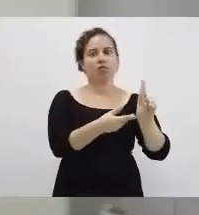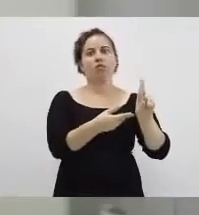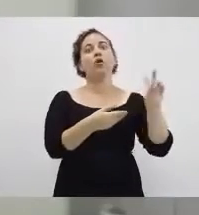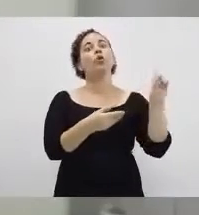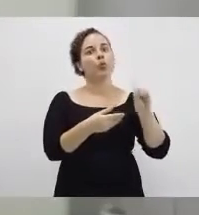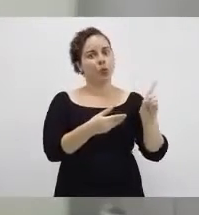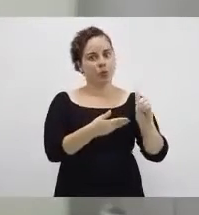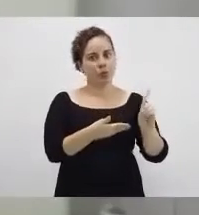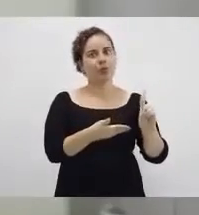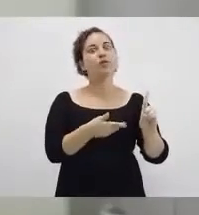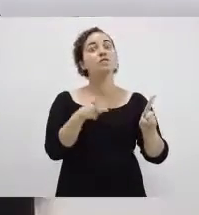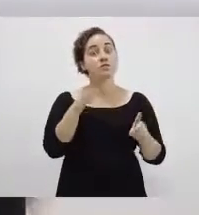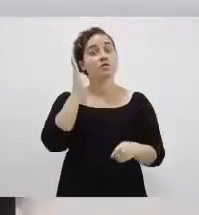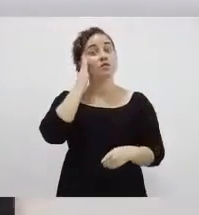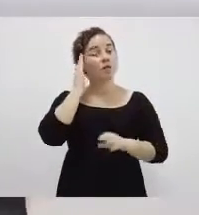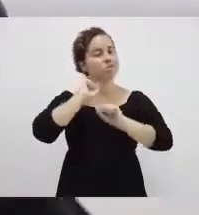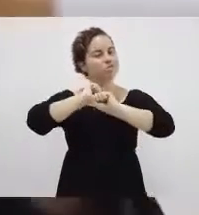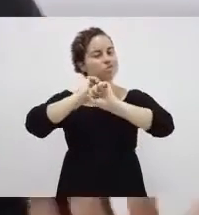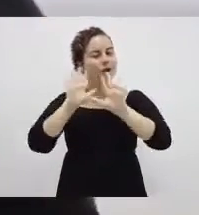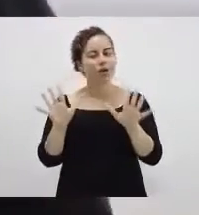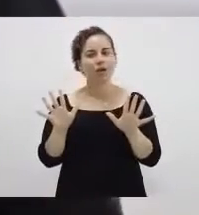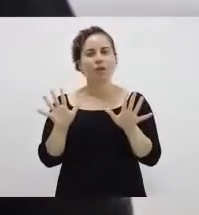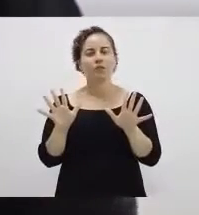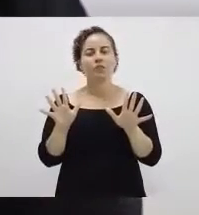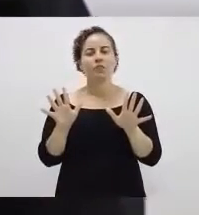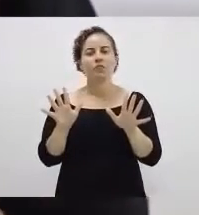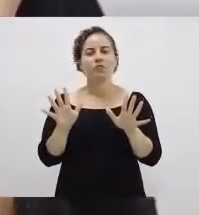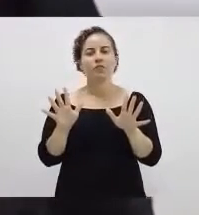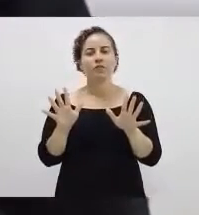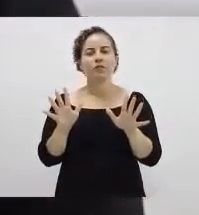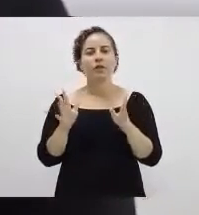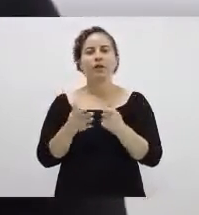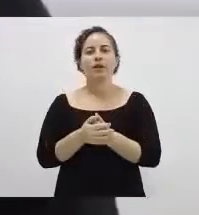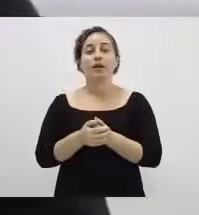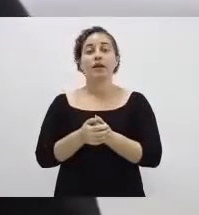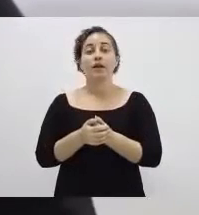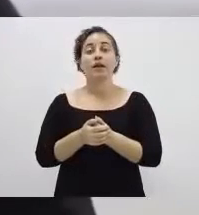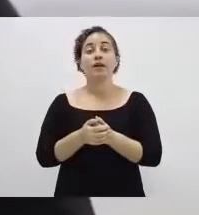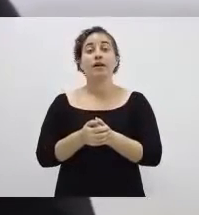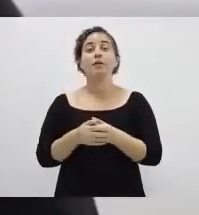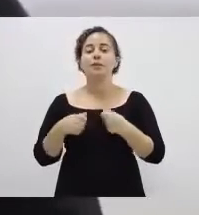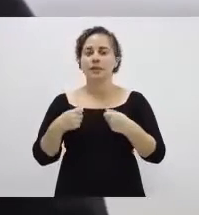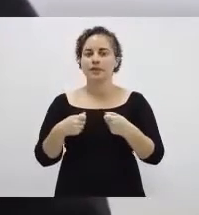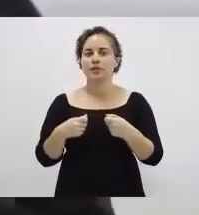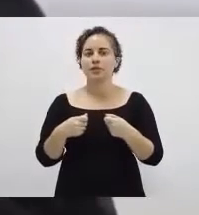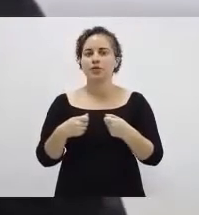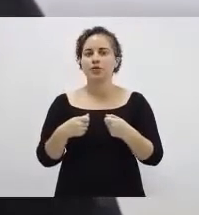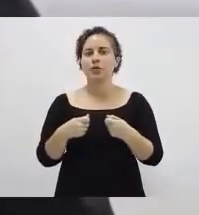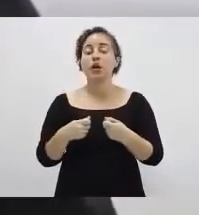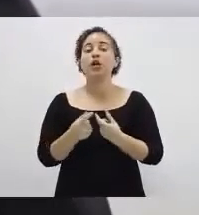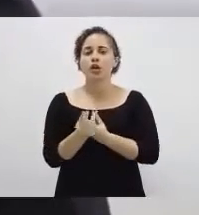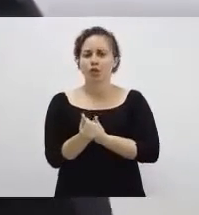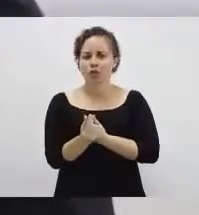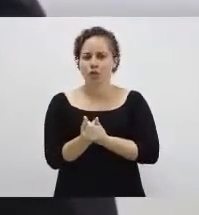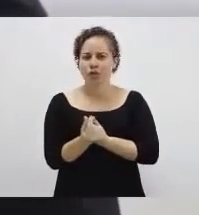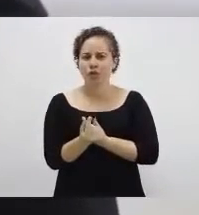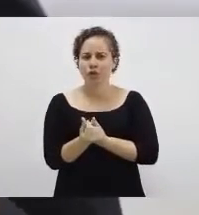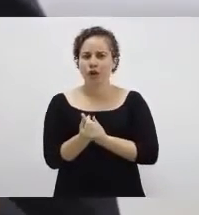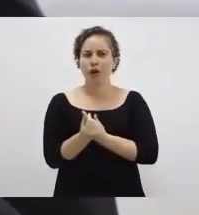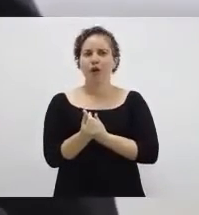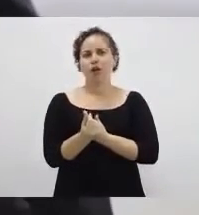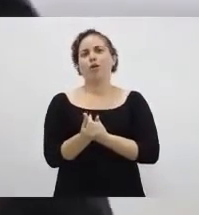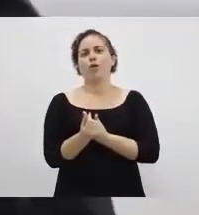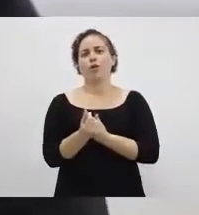que você compreenda. Entendendo o funcionamento, entendendo o que é taxa de câmbio, entendendo quais são os